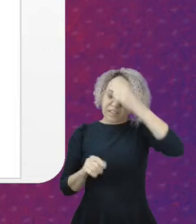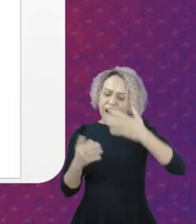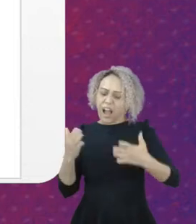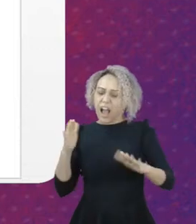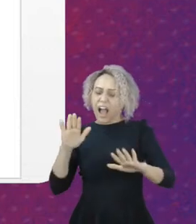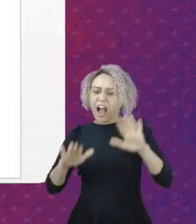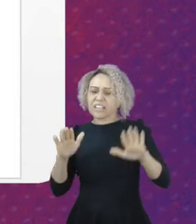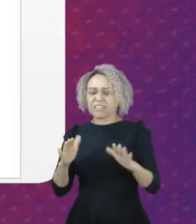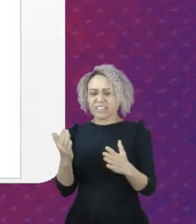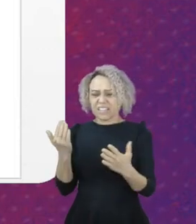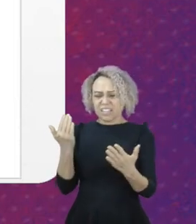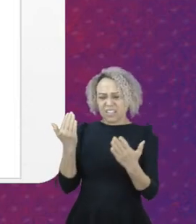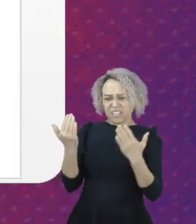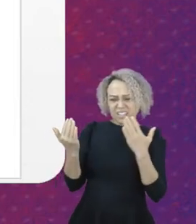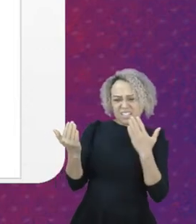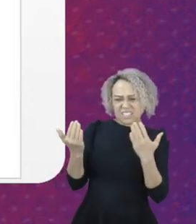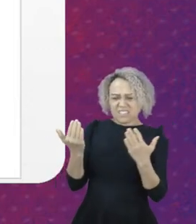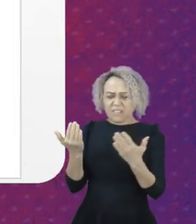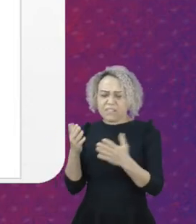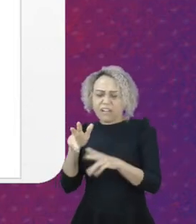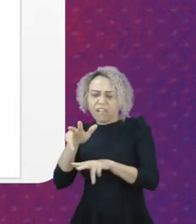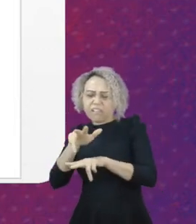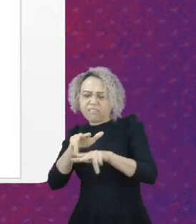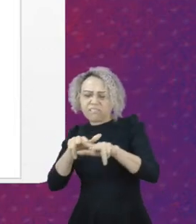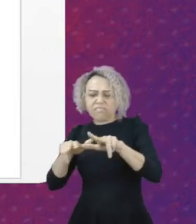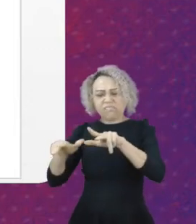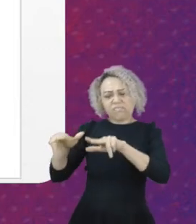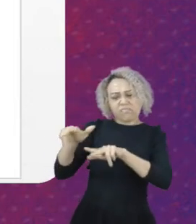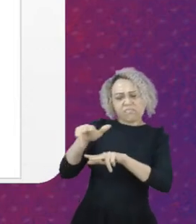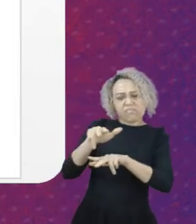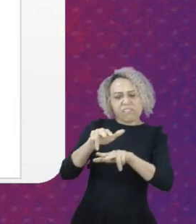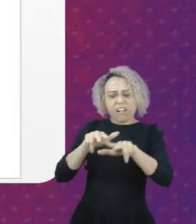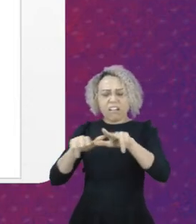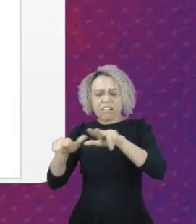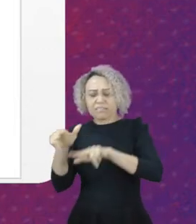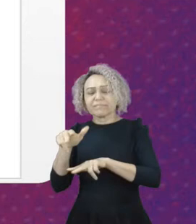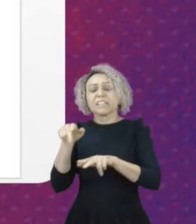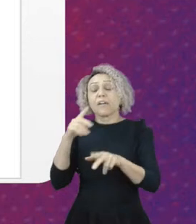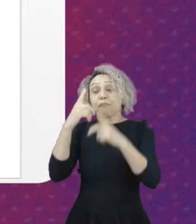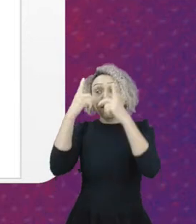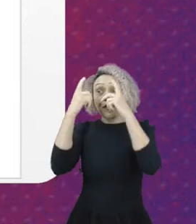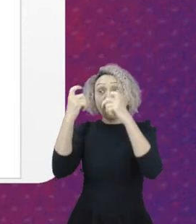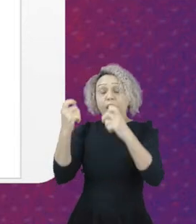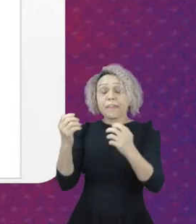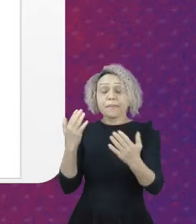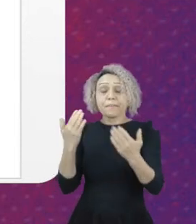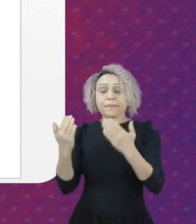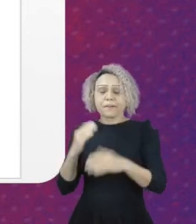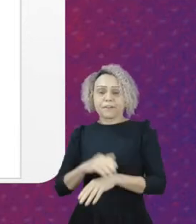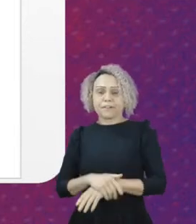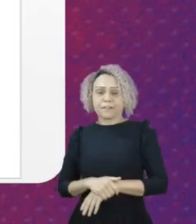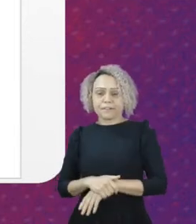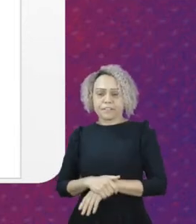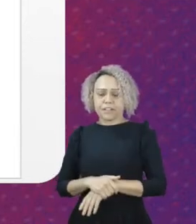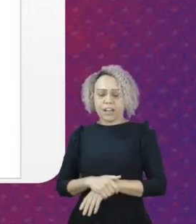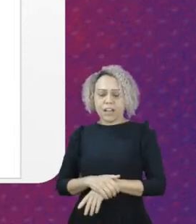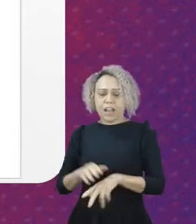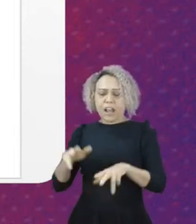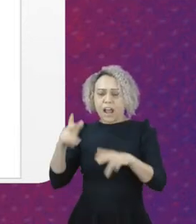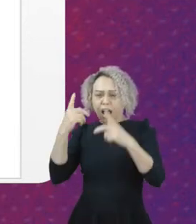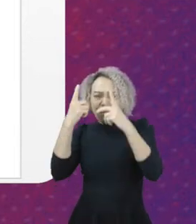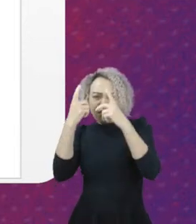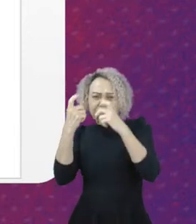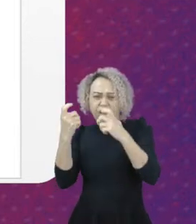as autoridades policiais, os juízes, eles não reconheciam a violência psicológica, para a gente ver como ela é tão